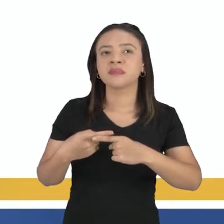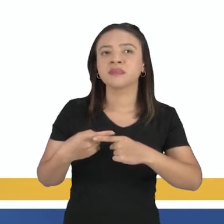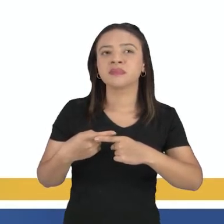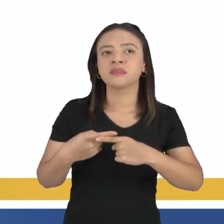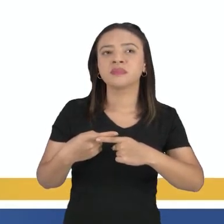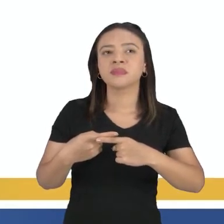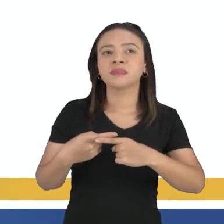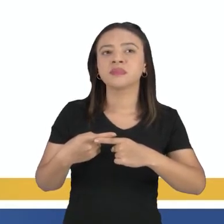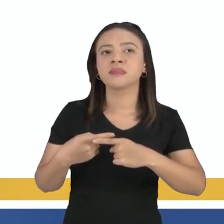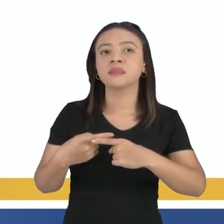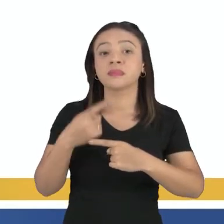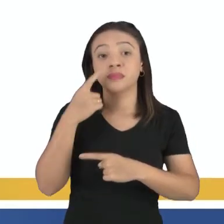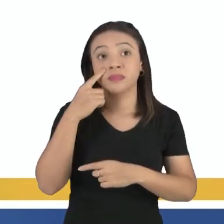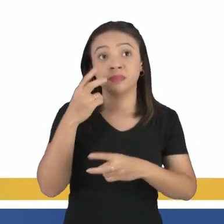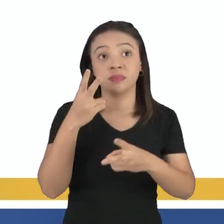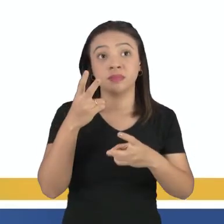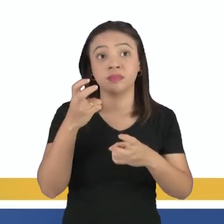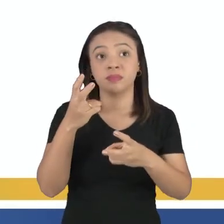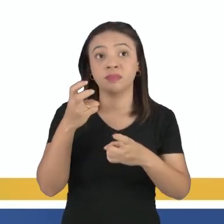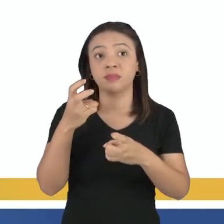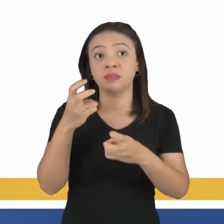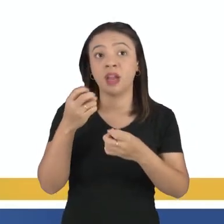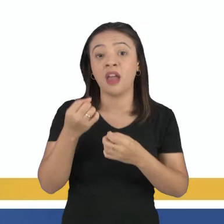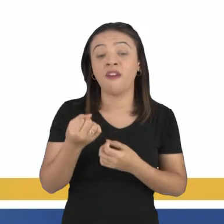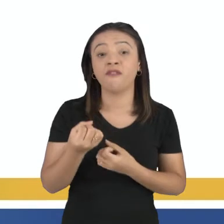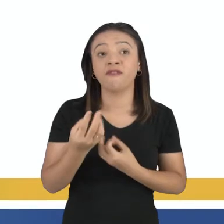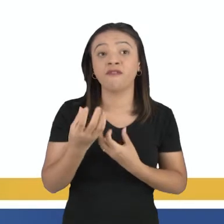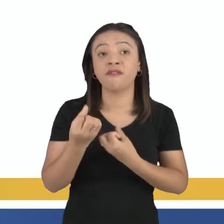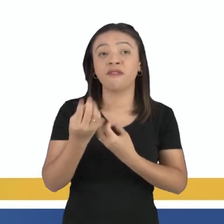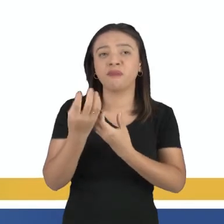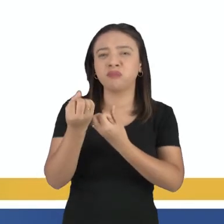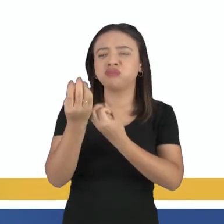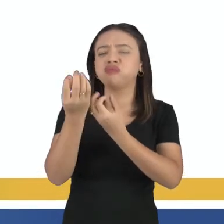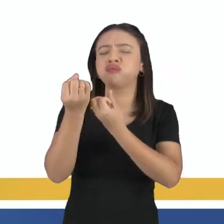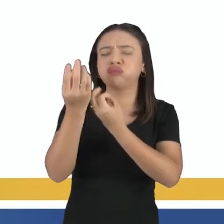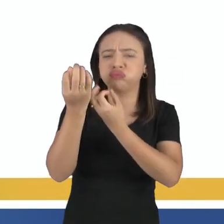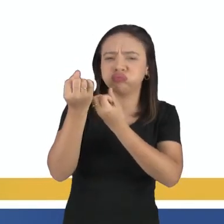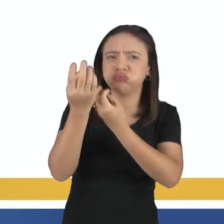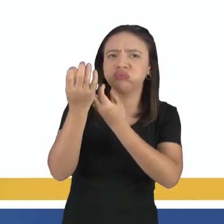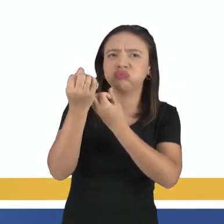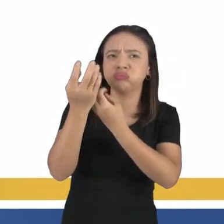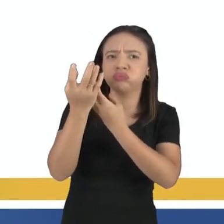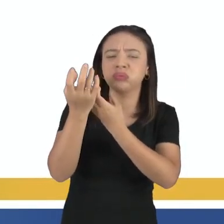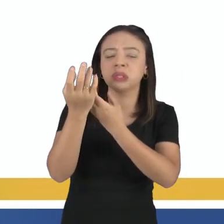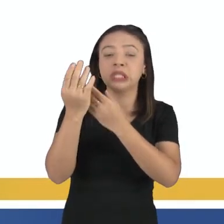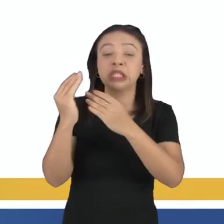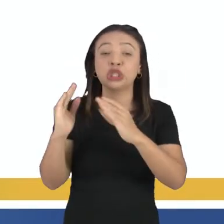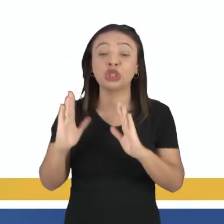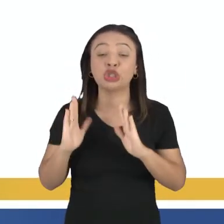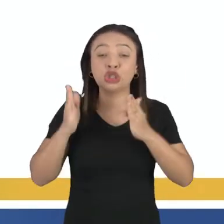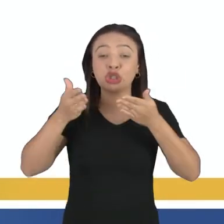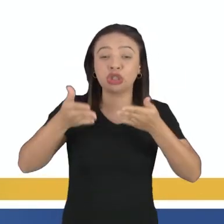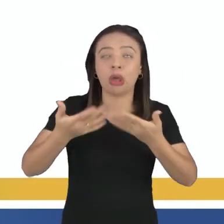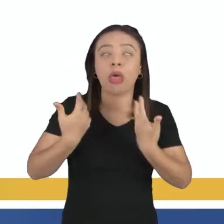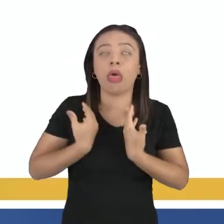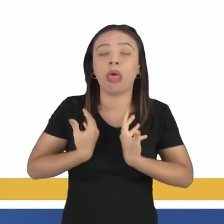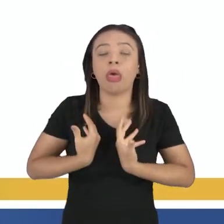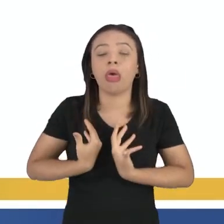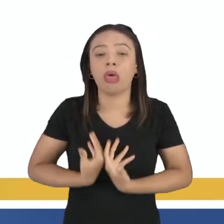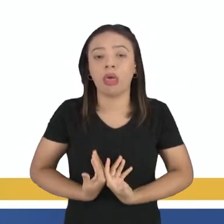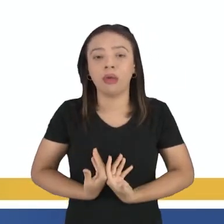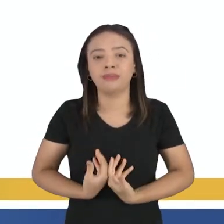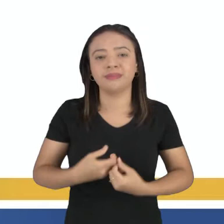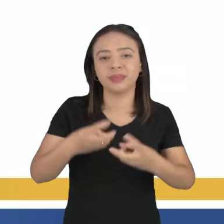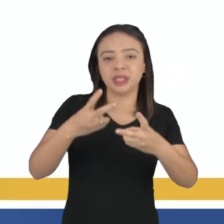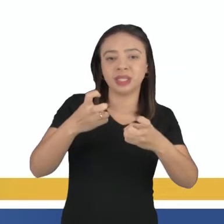apontando? Ó, vejamos muito e viajamos muito e chegamos exaustos. Esse ezinho ali